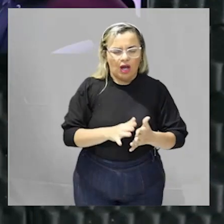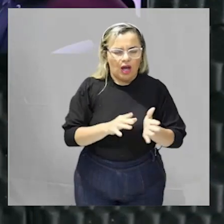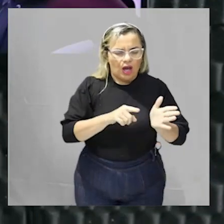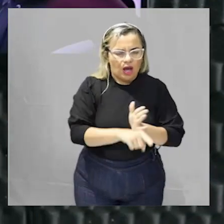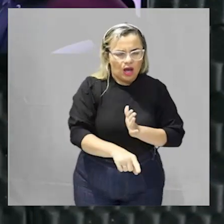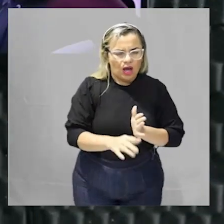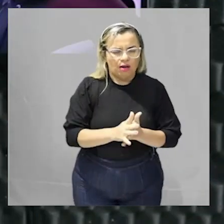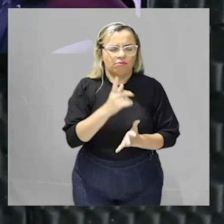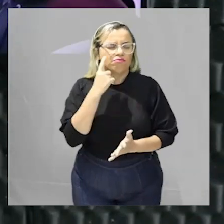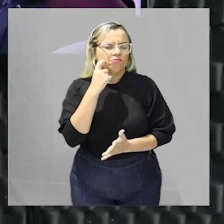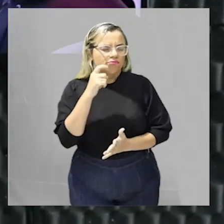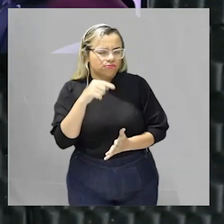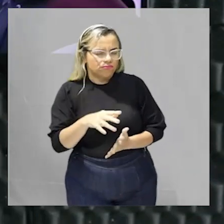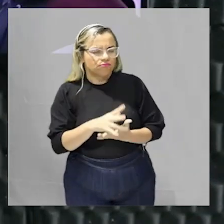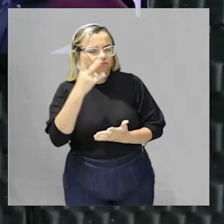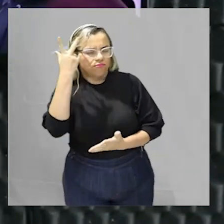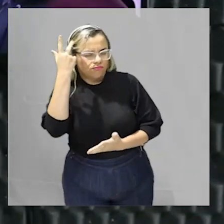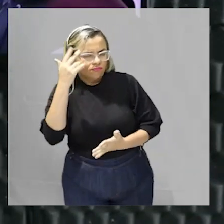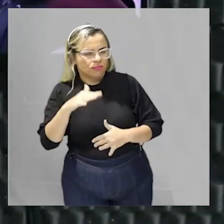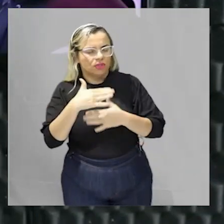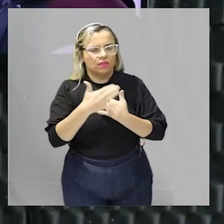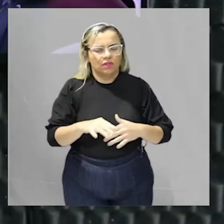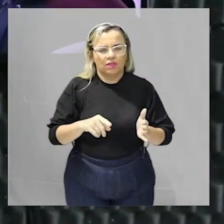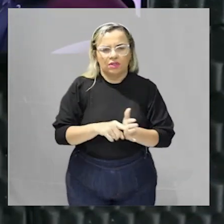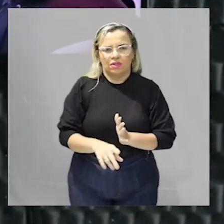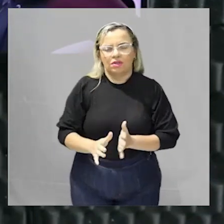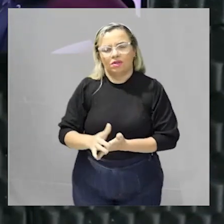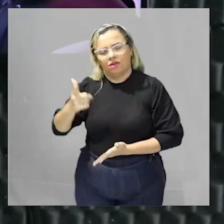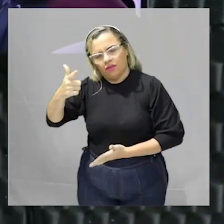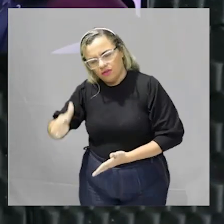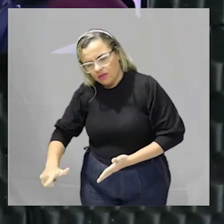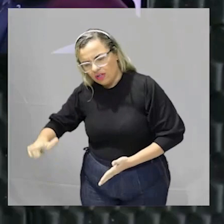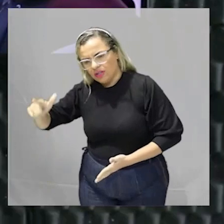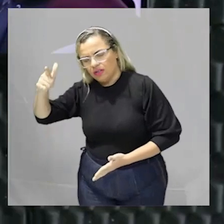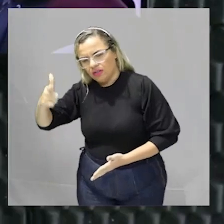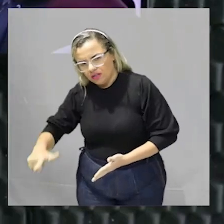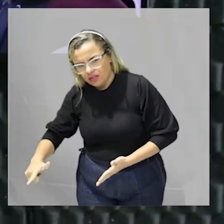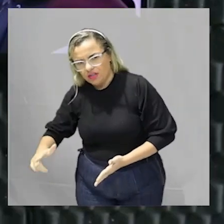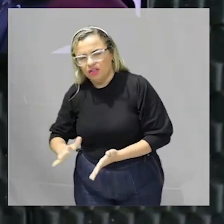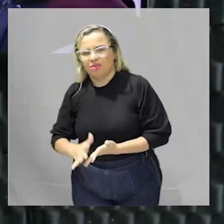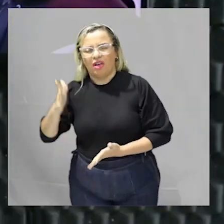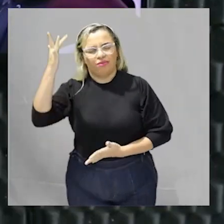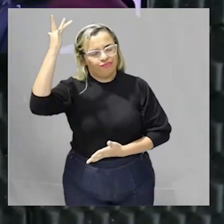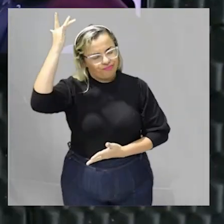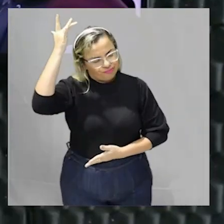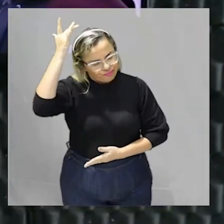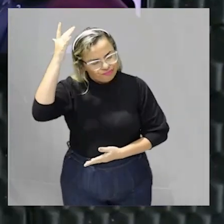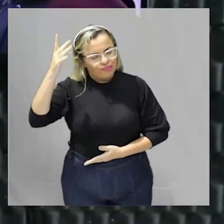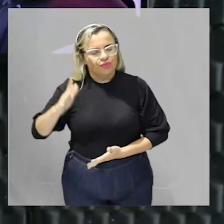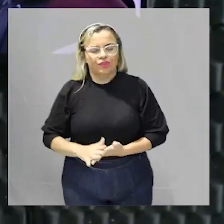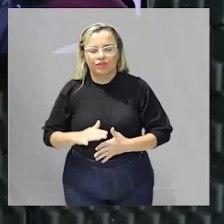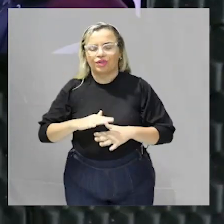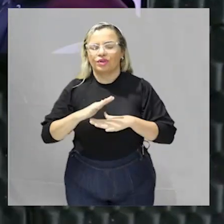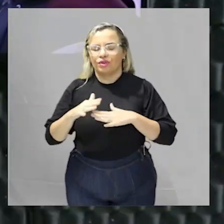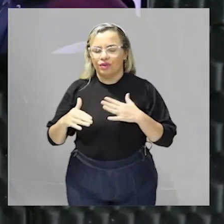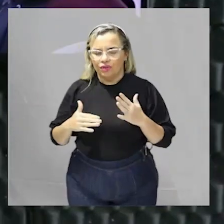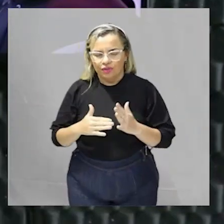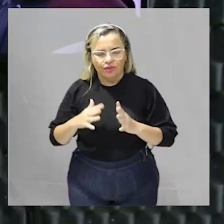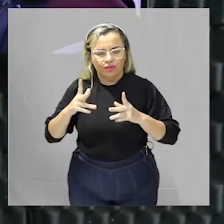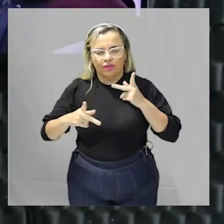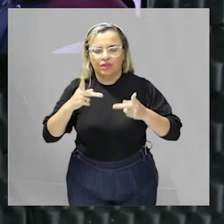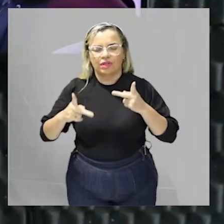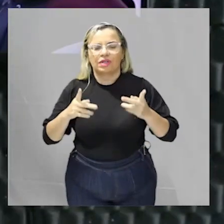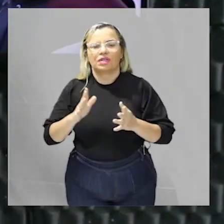mais comuns. Vale repetir toda a aula minha eu falo isso? É chato? É chato, mas aí a gente bate tanto na